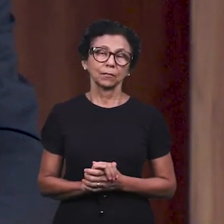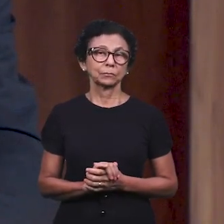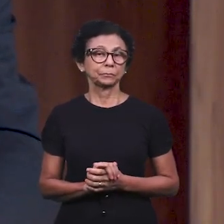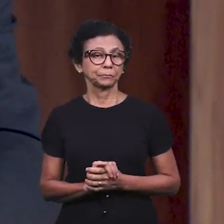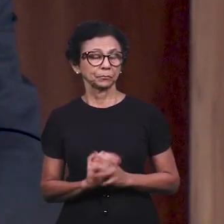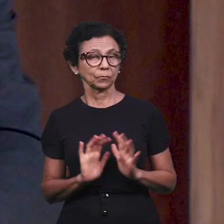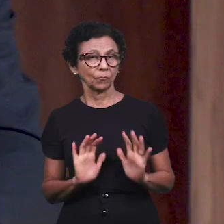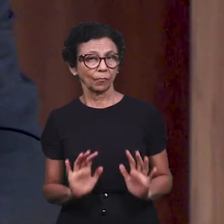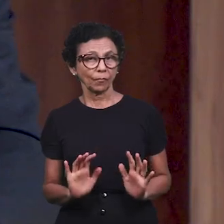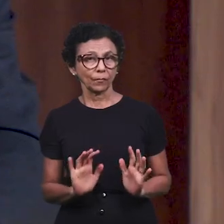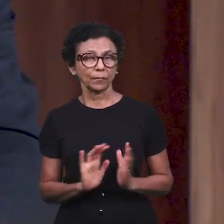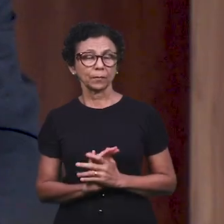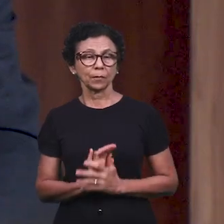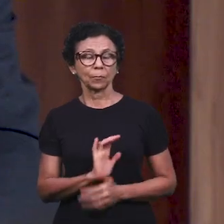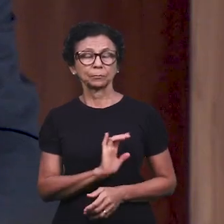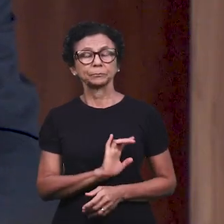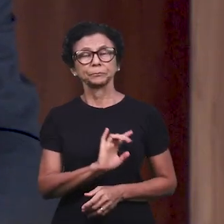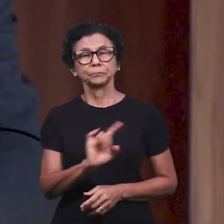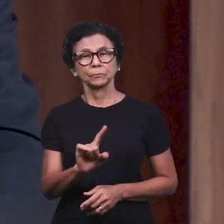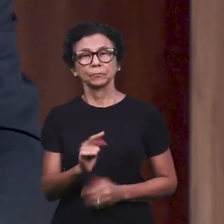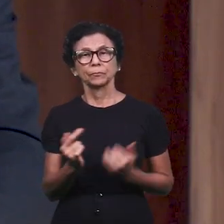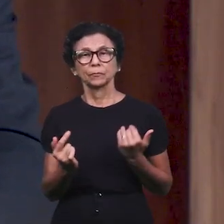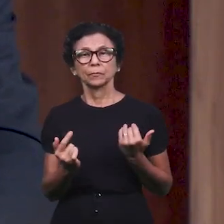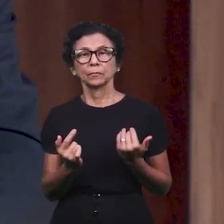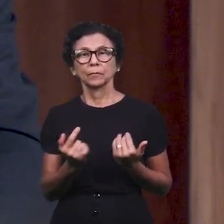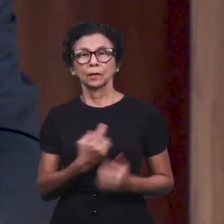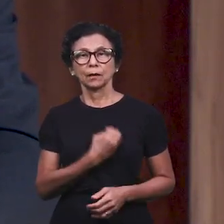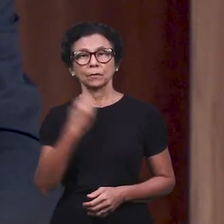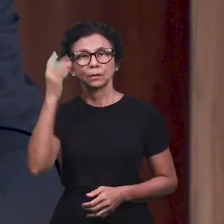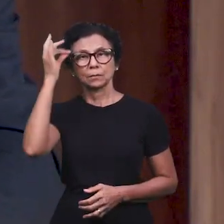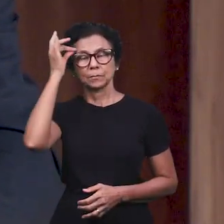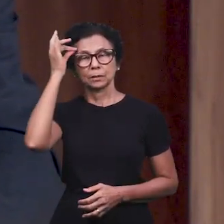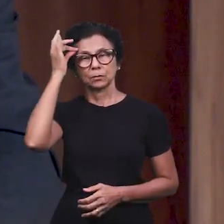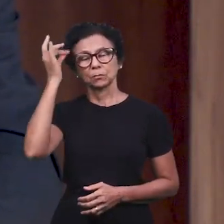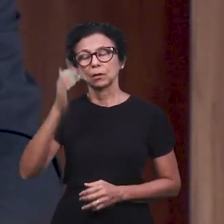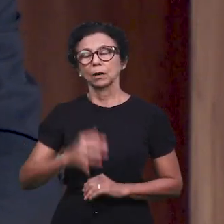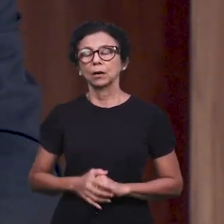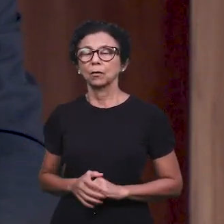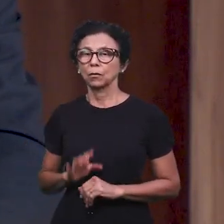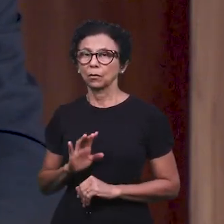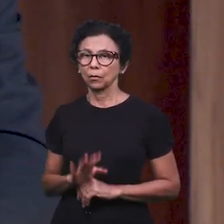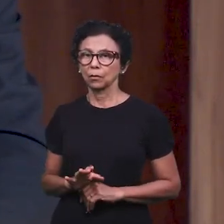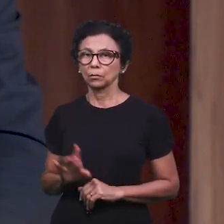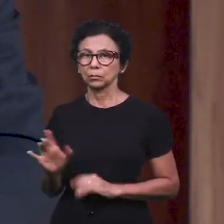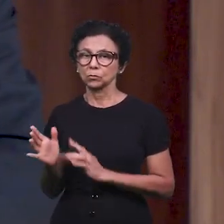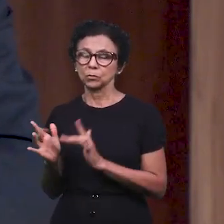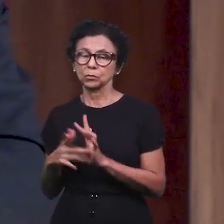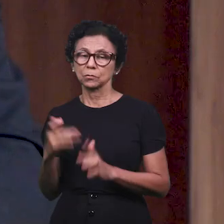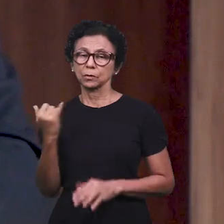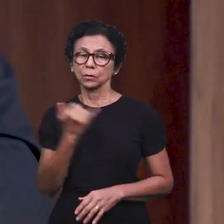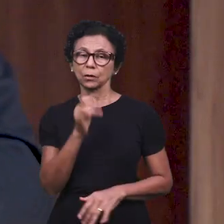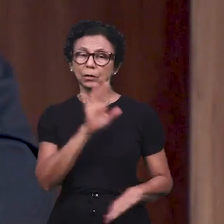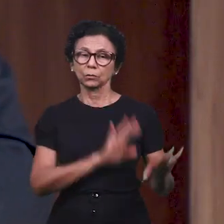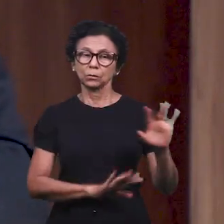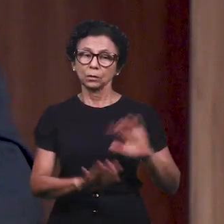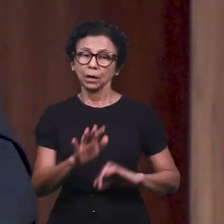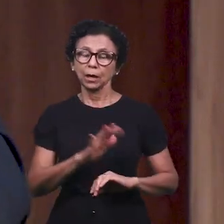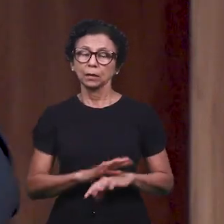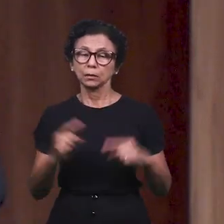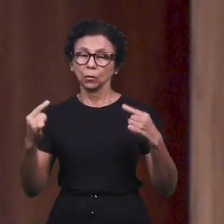vocês, espiritualmente, estão se opondo ao ministério que é do Senhor. Cuidado. Um dia os vossos